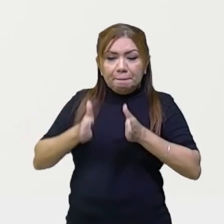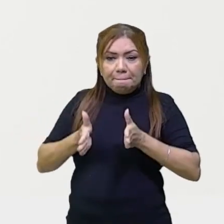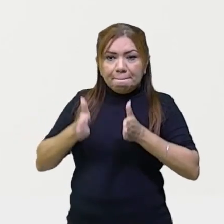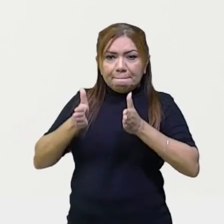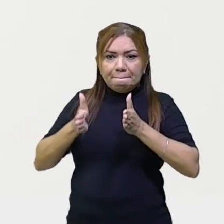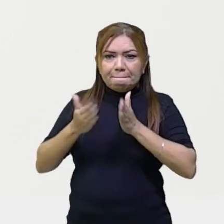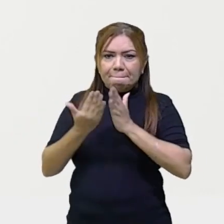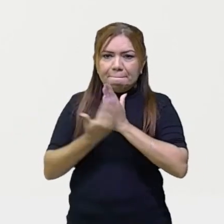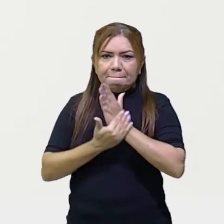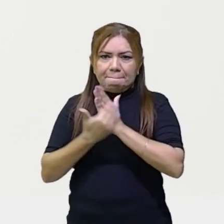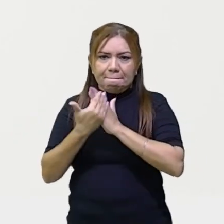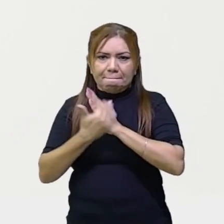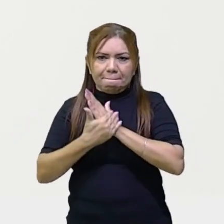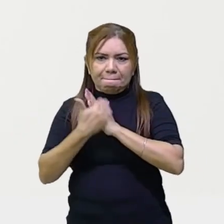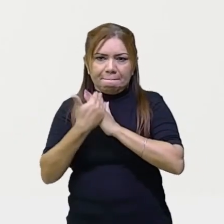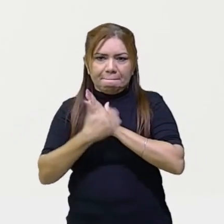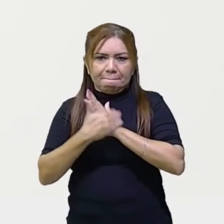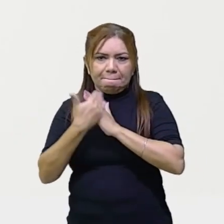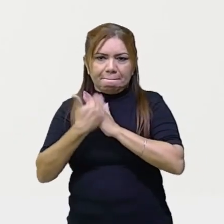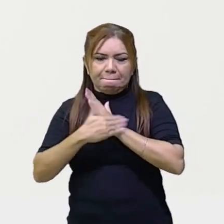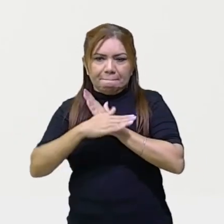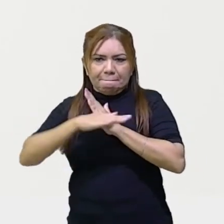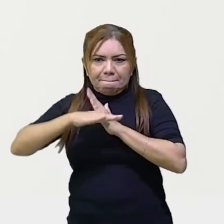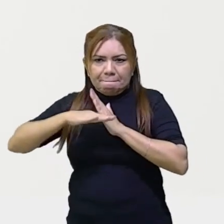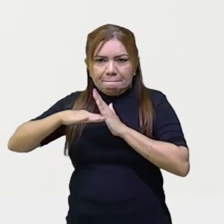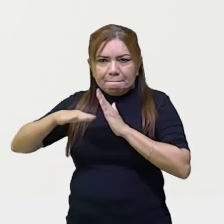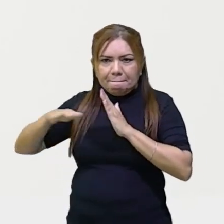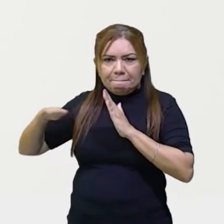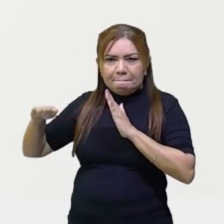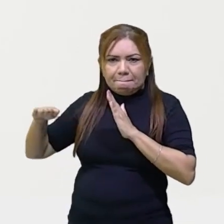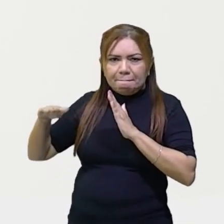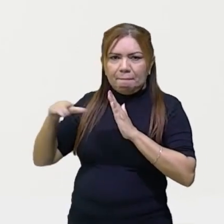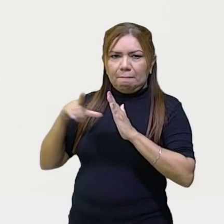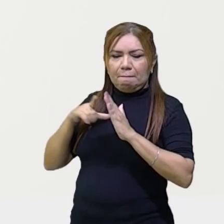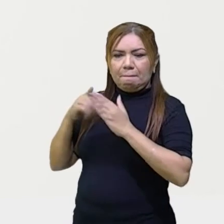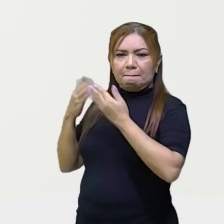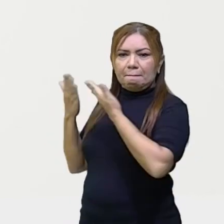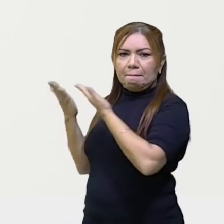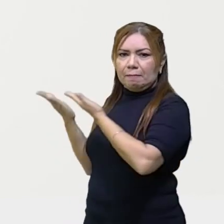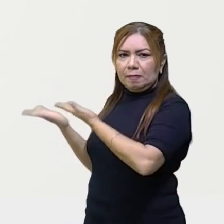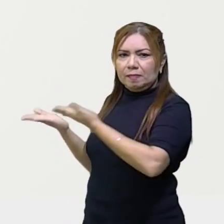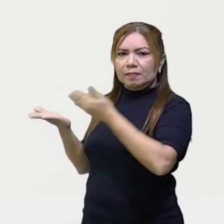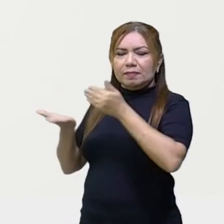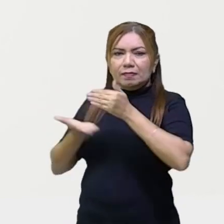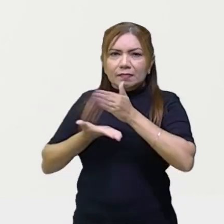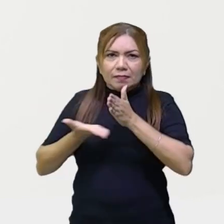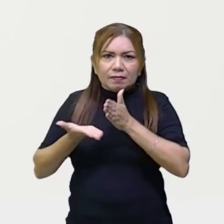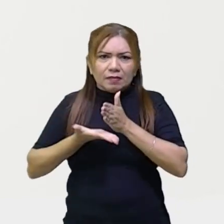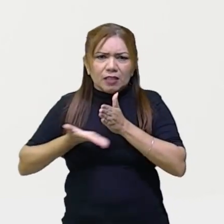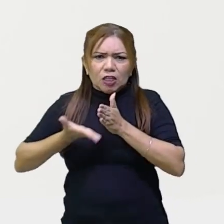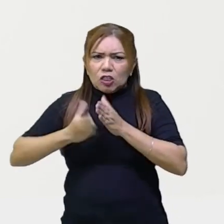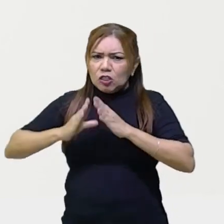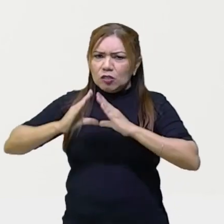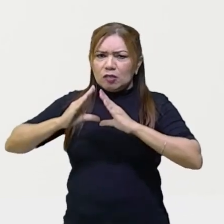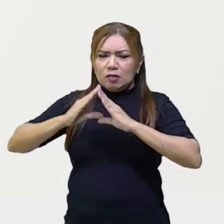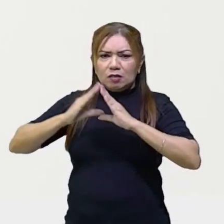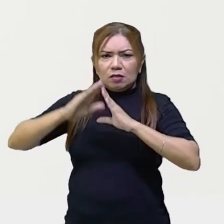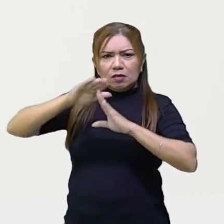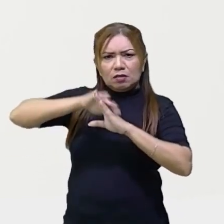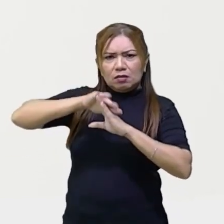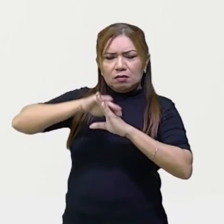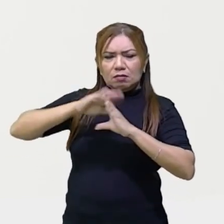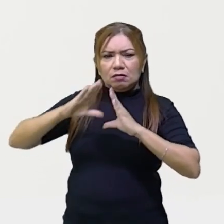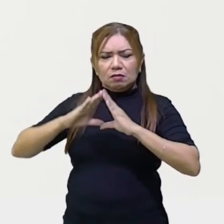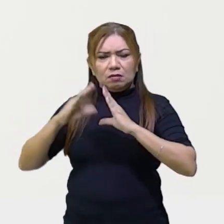todas as suas partes planas e como o cubo a pirâmide de base quadrada a pirâmide de base